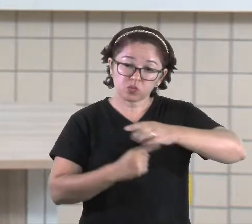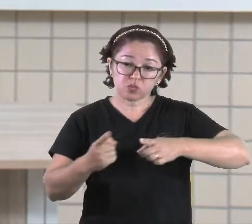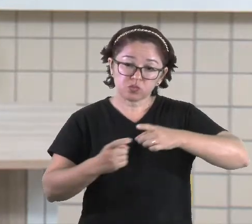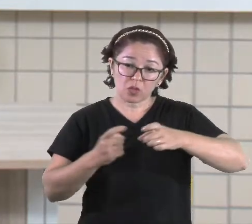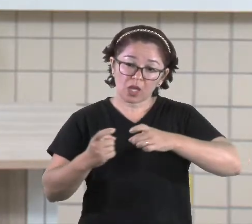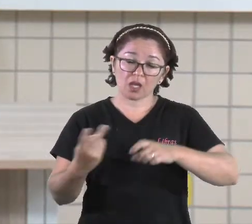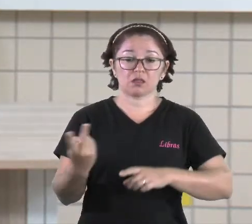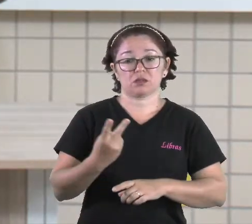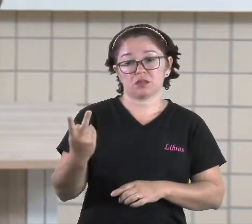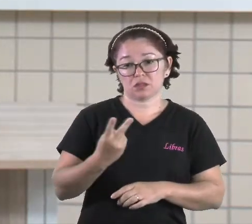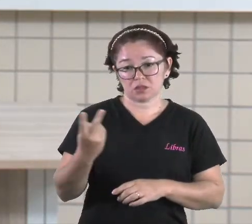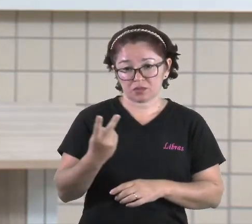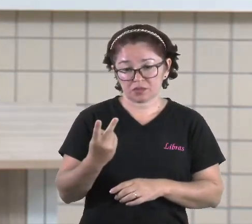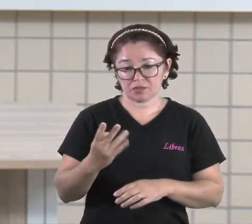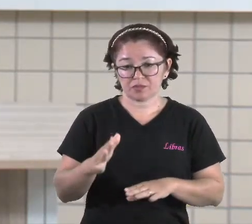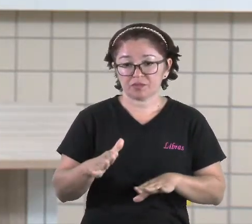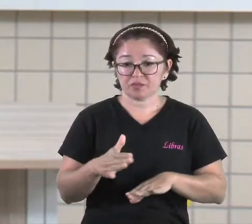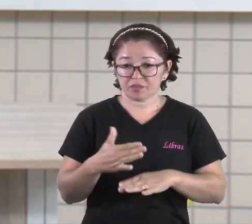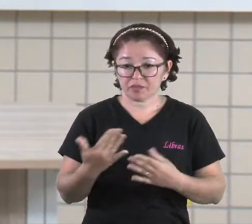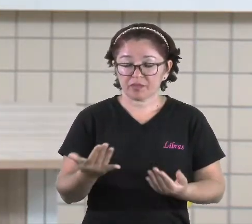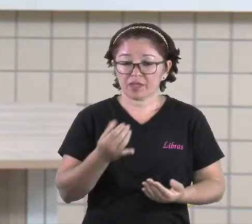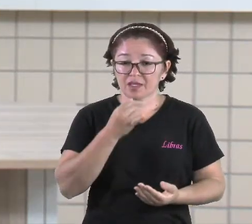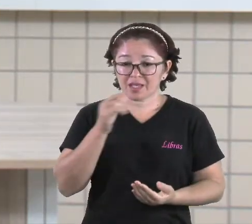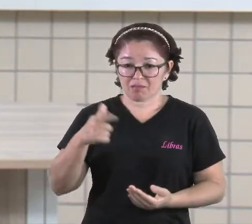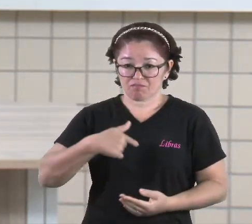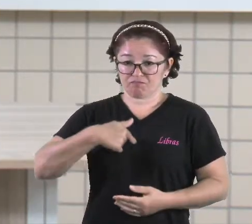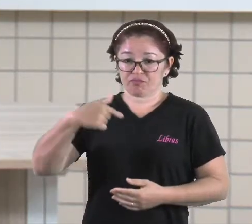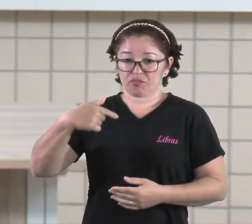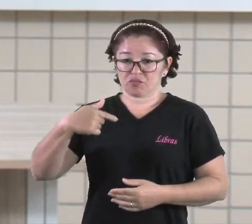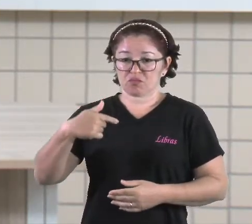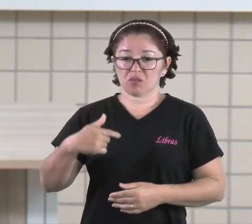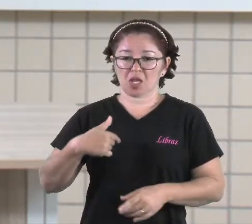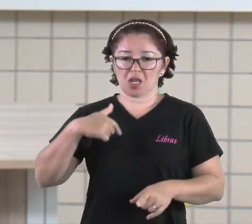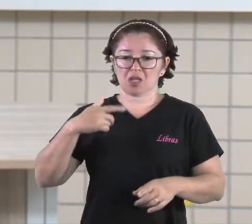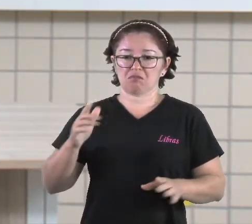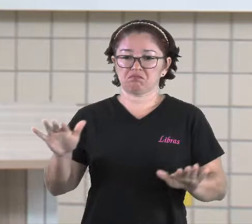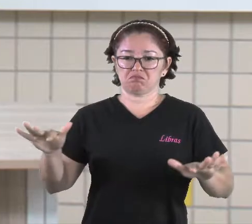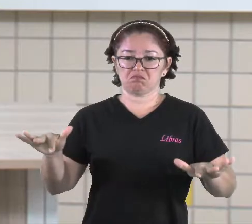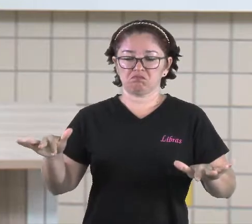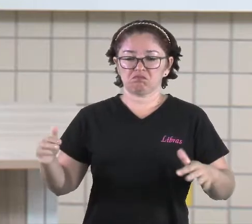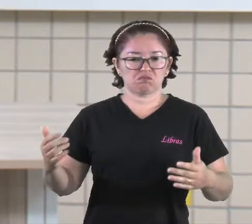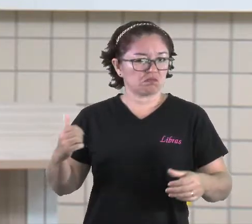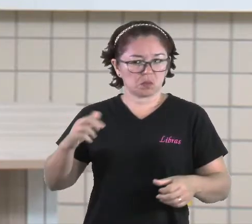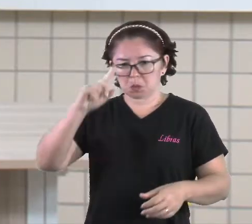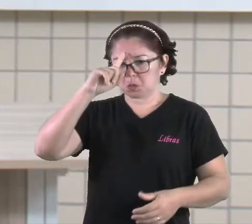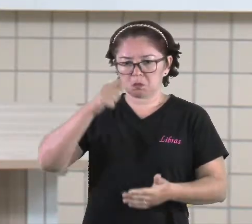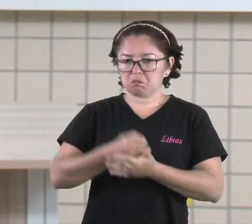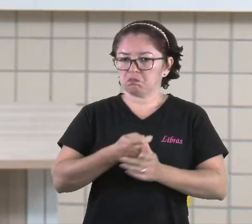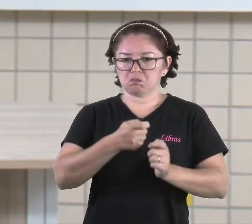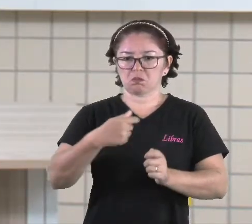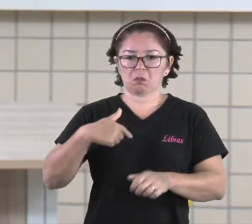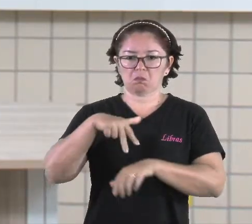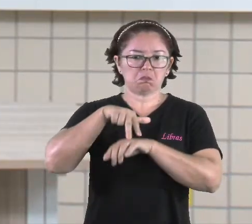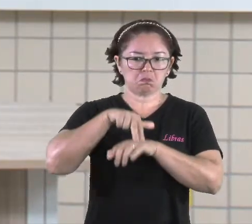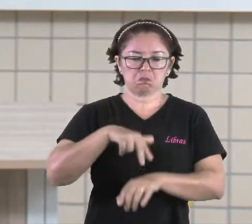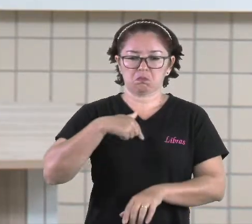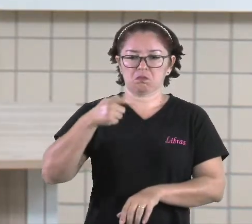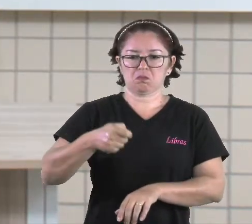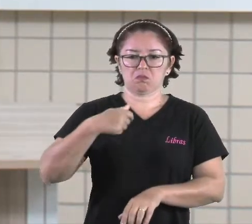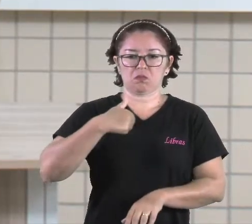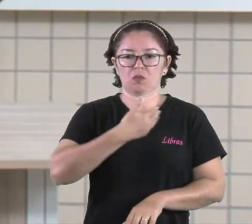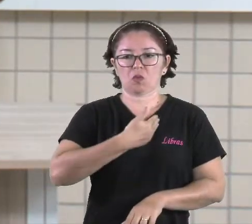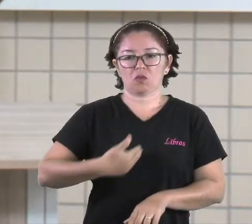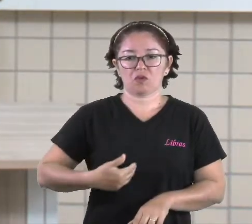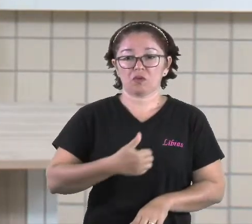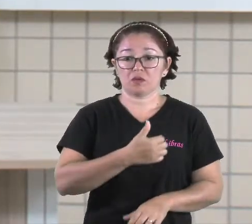nós temos um golpe de Estado que dá a ele esse poder e ele vai governar então de 1937 a